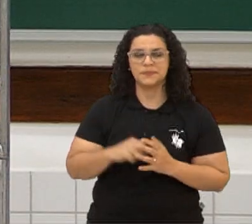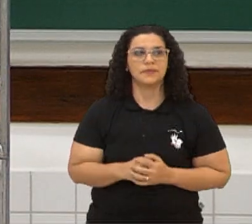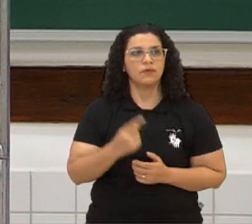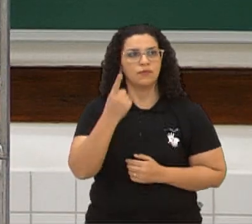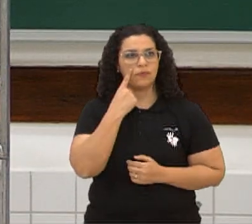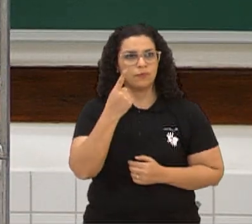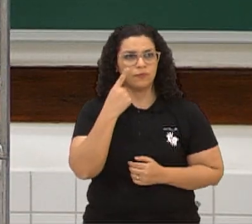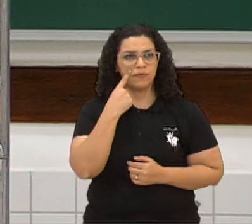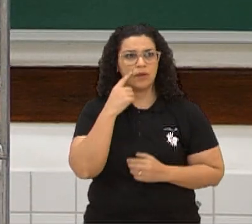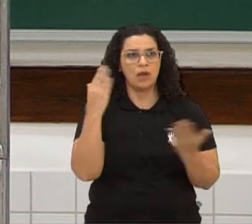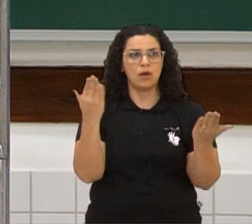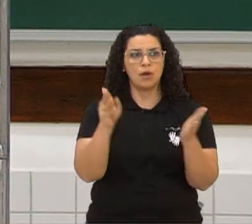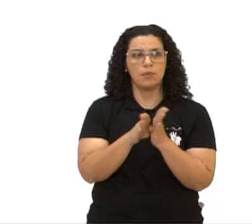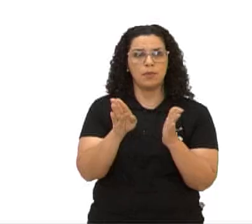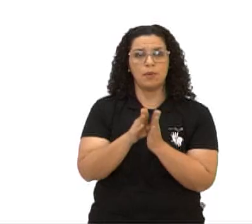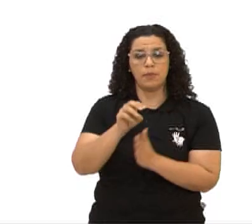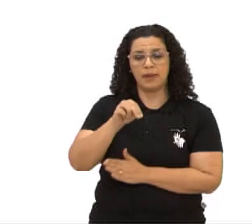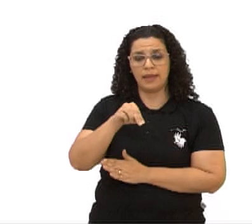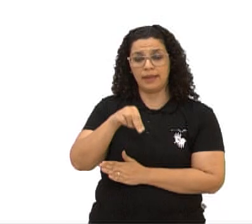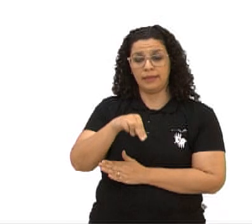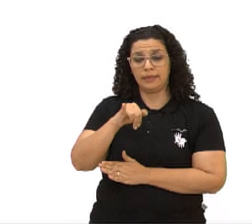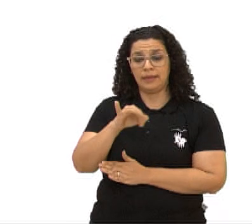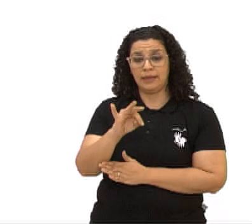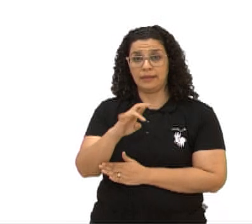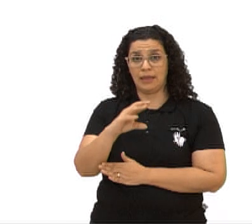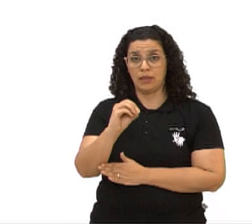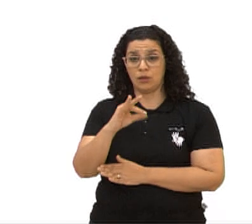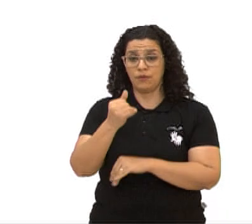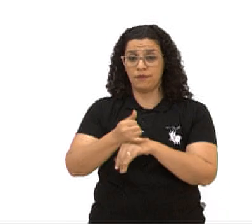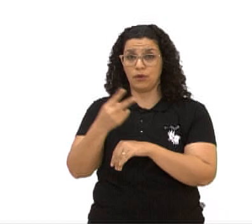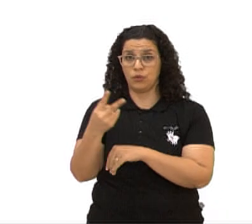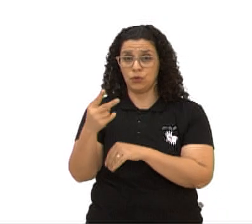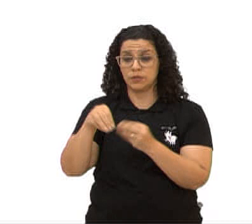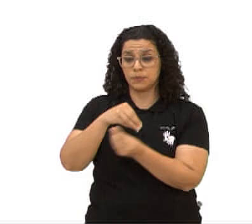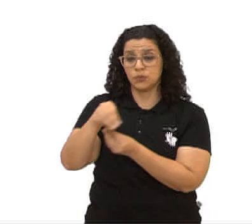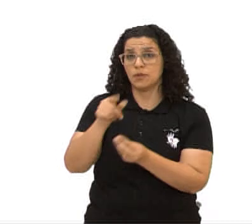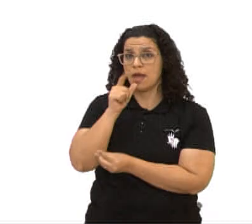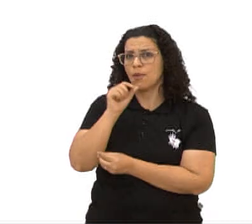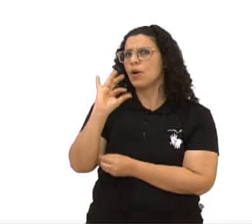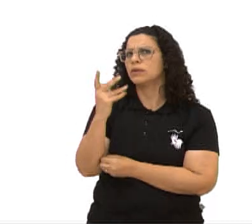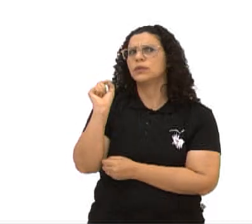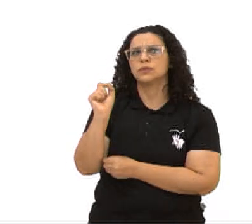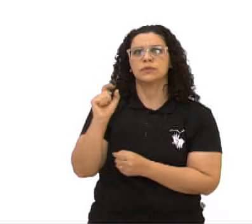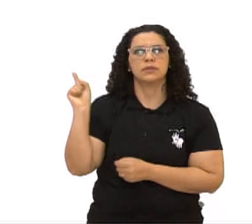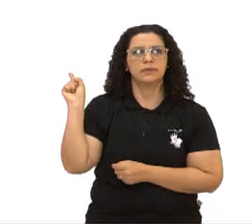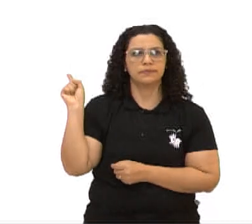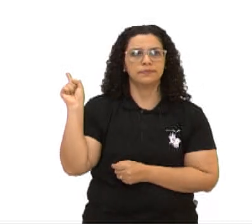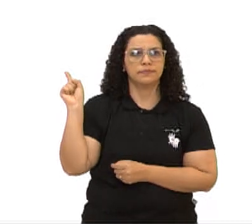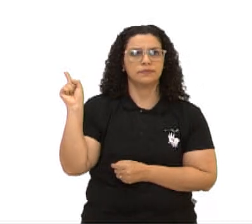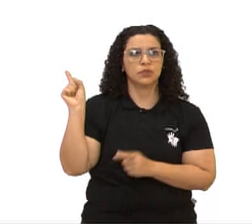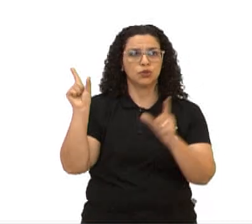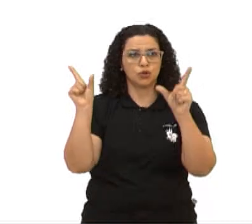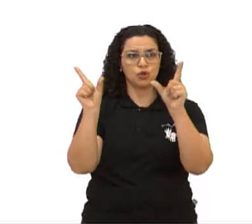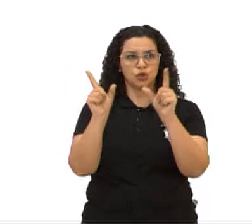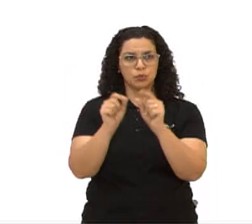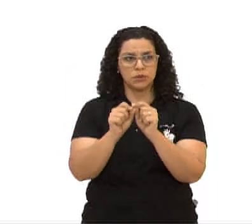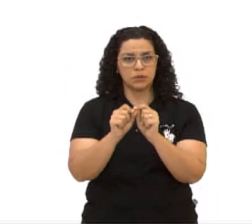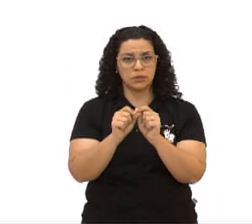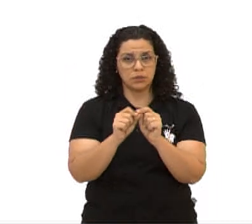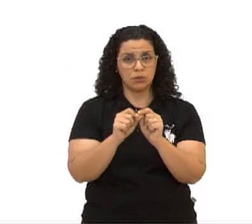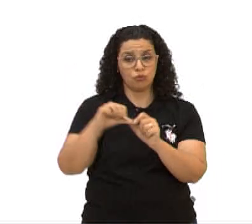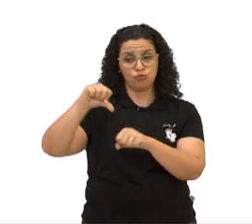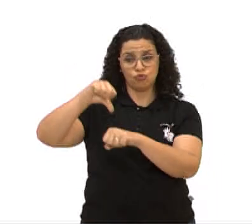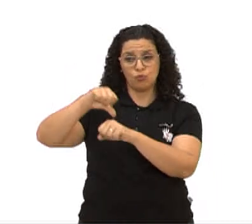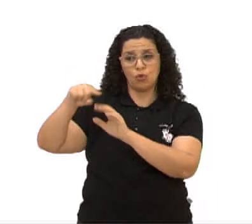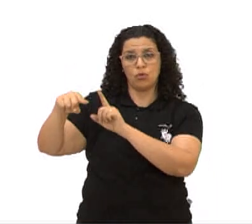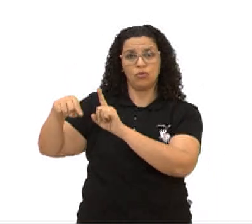Olha só, na eletrólise do nitrato de ferro 2 em solução aquosa ocorre redução no polo